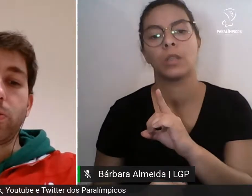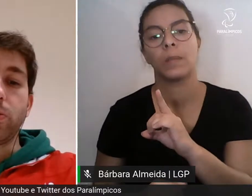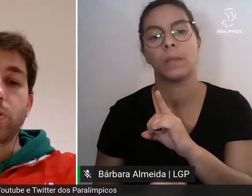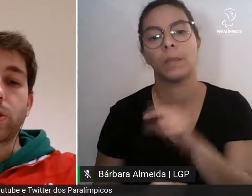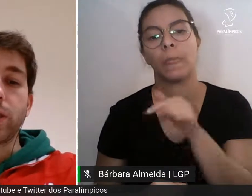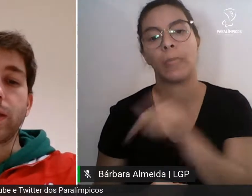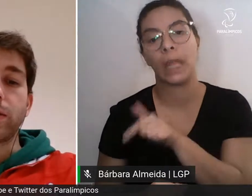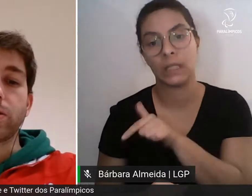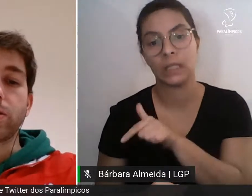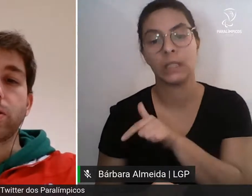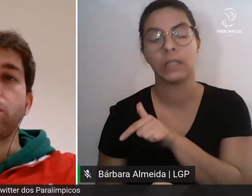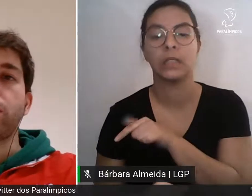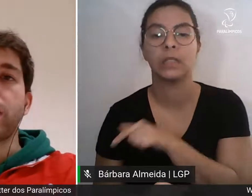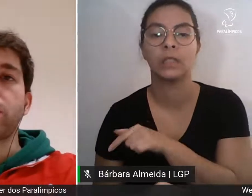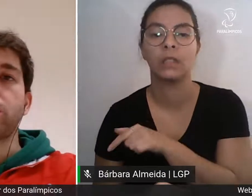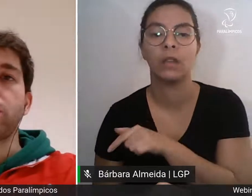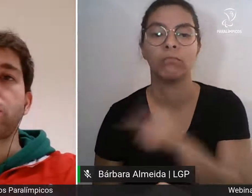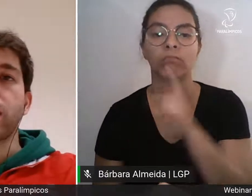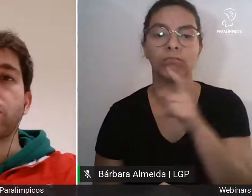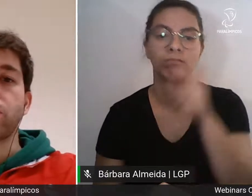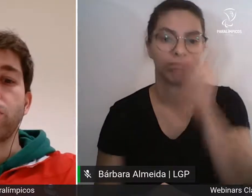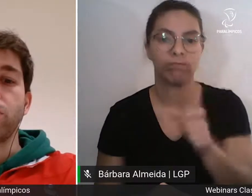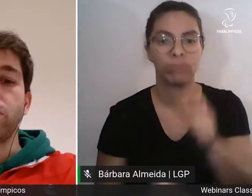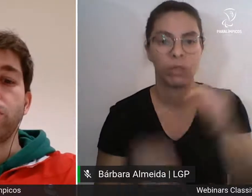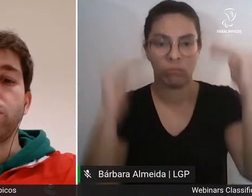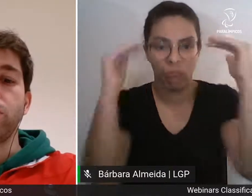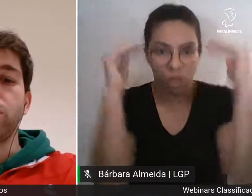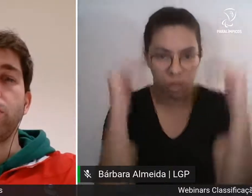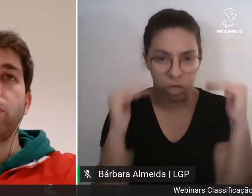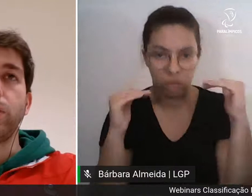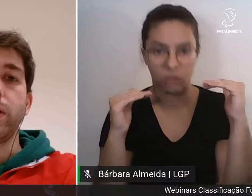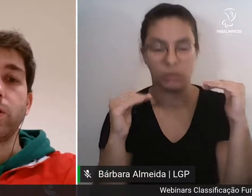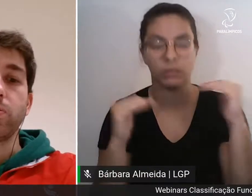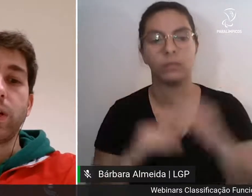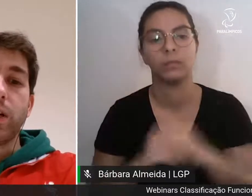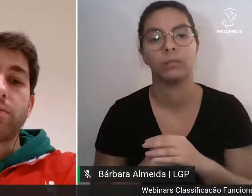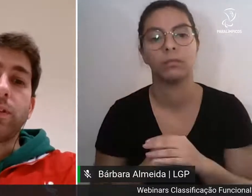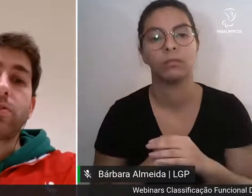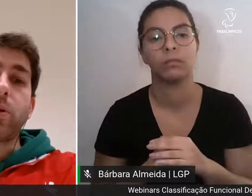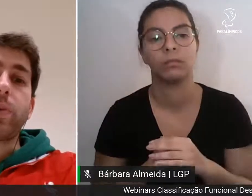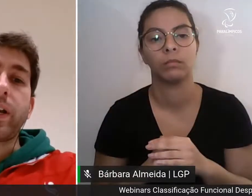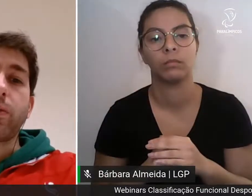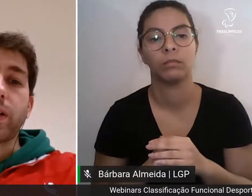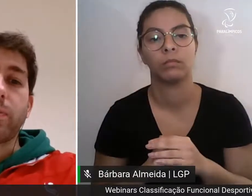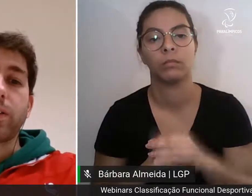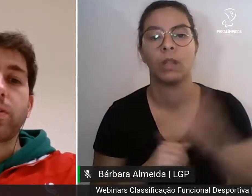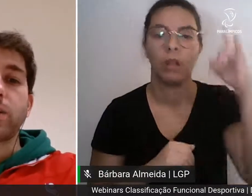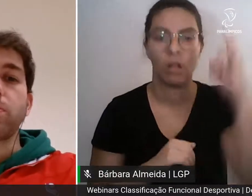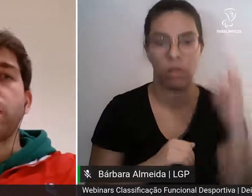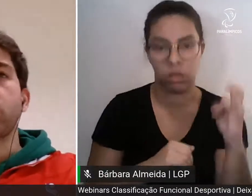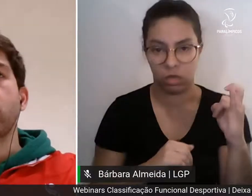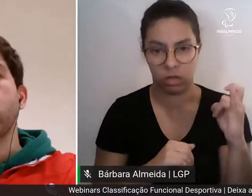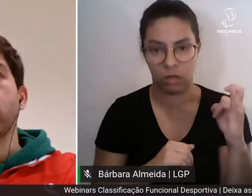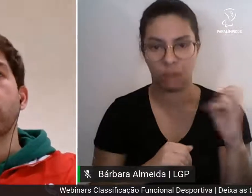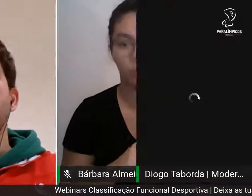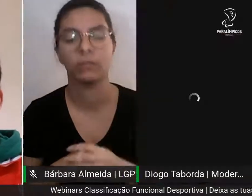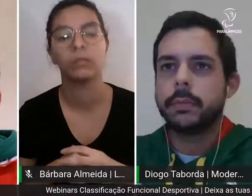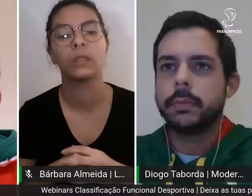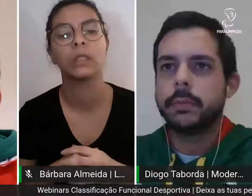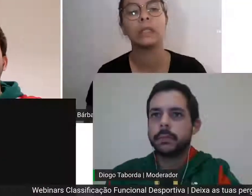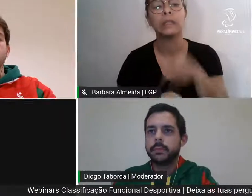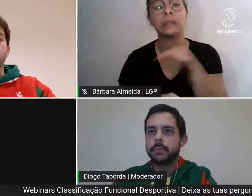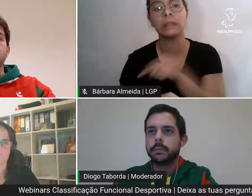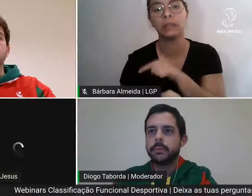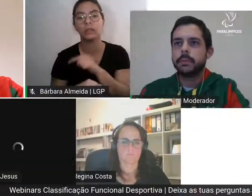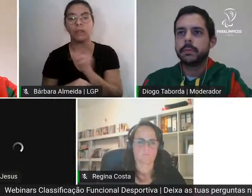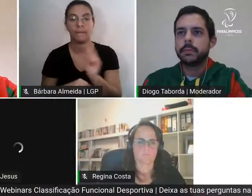para os atletas de estatura baixa, portanto, os casos do nanismo. Portanto, só para enquadramento, neste momento, os dois atletas